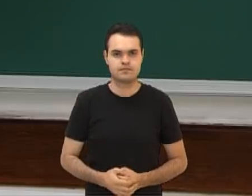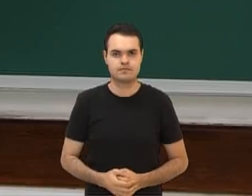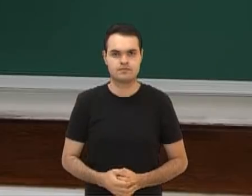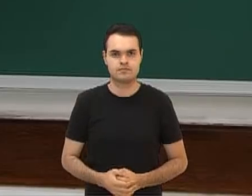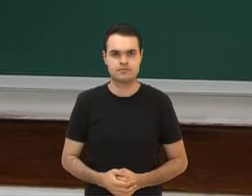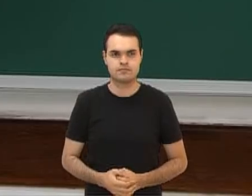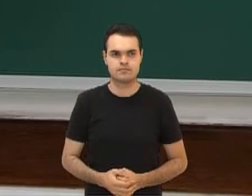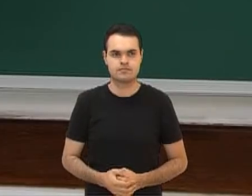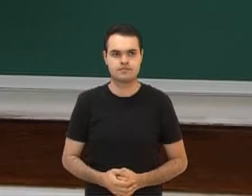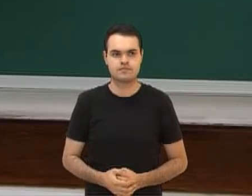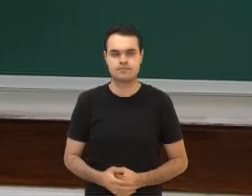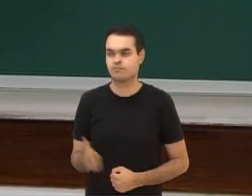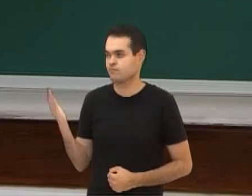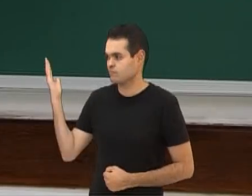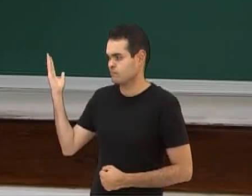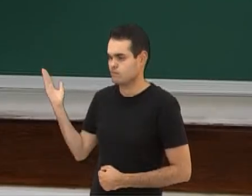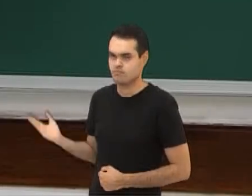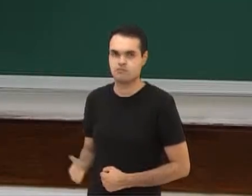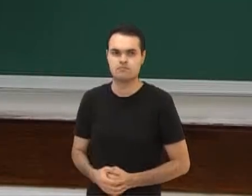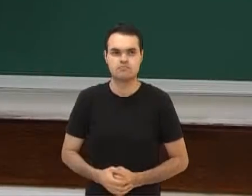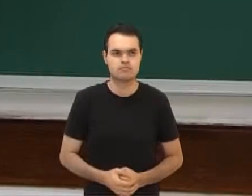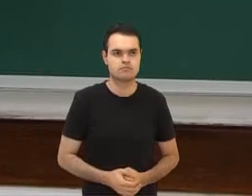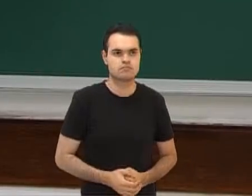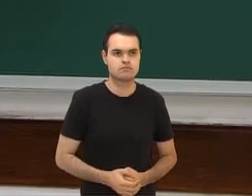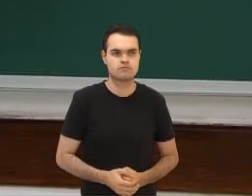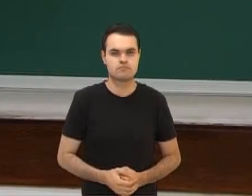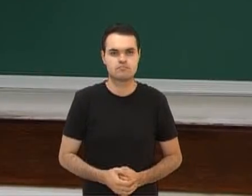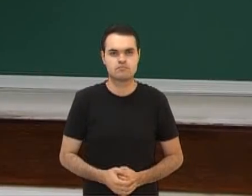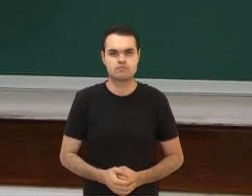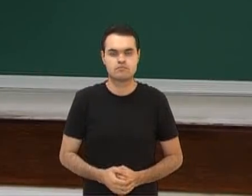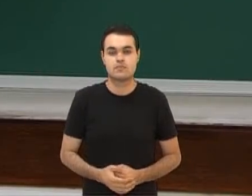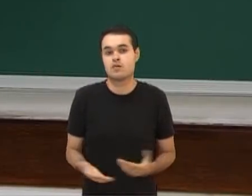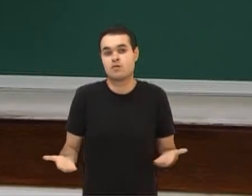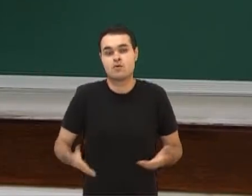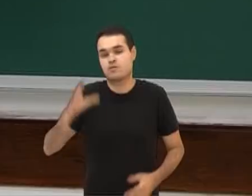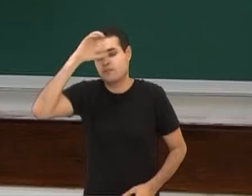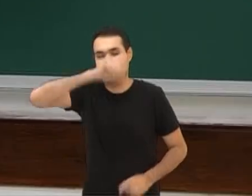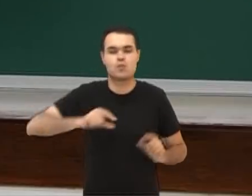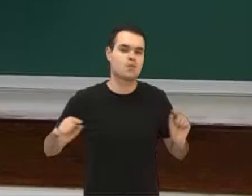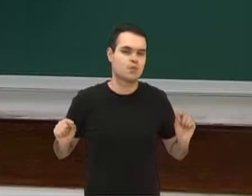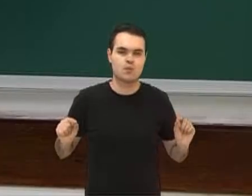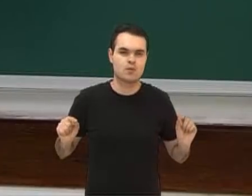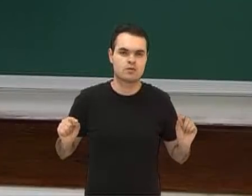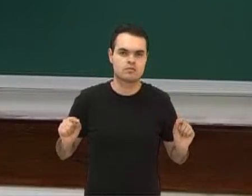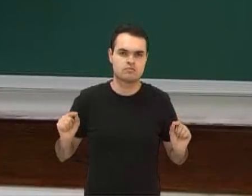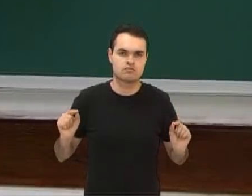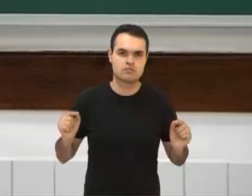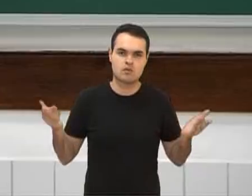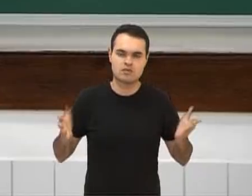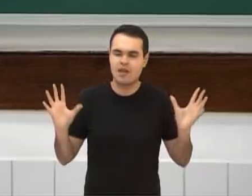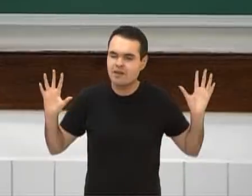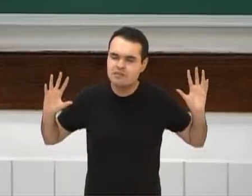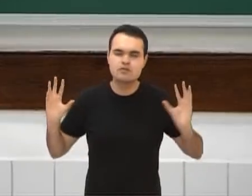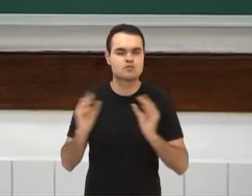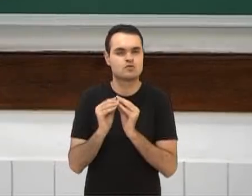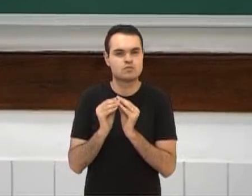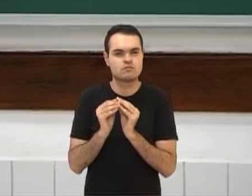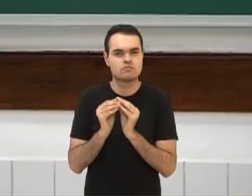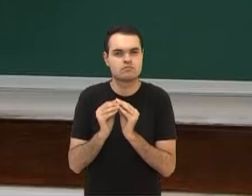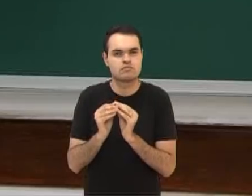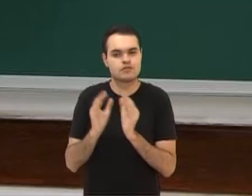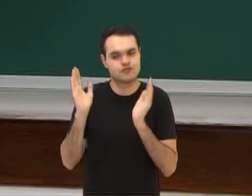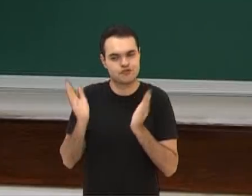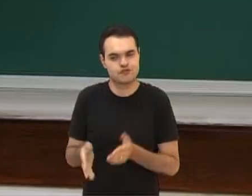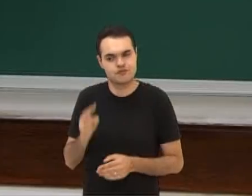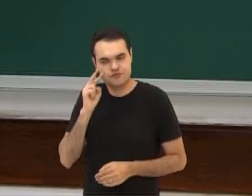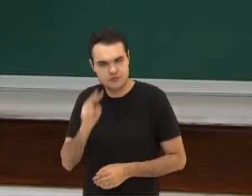de Prima e Porta, toda a escultura aí, né. E o que a gente aprendeu hoje, gente? A gente deu um resuminho do que a gente tem